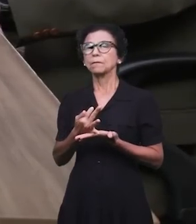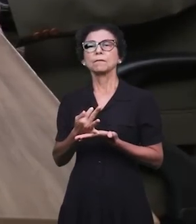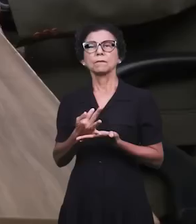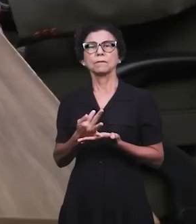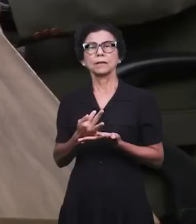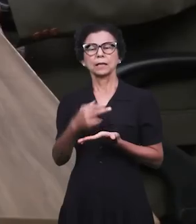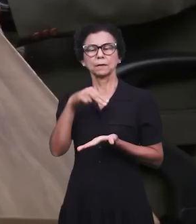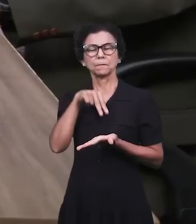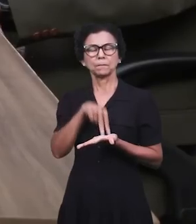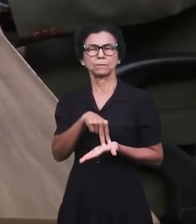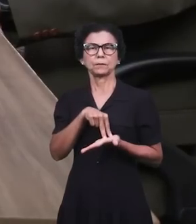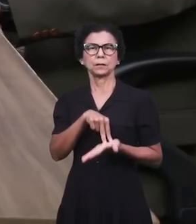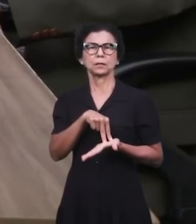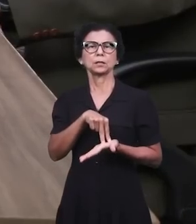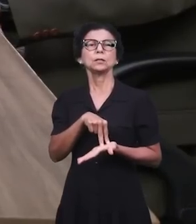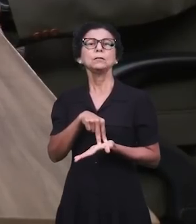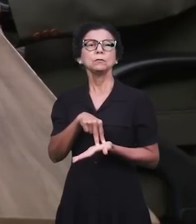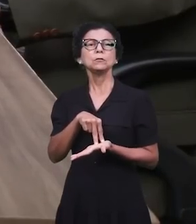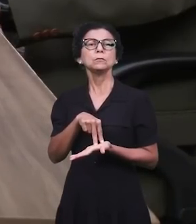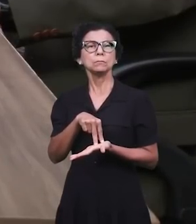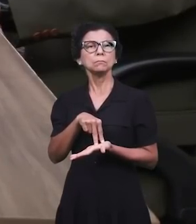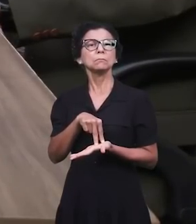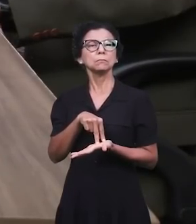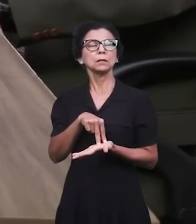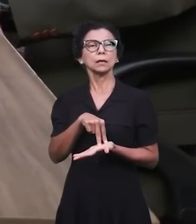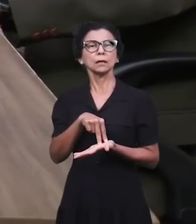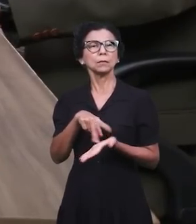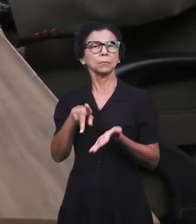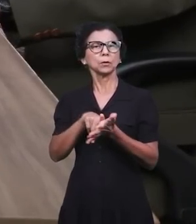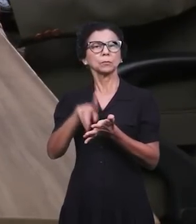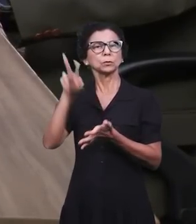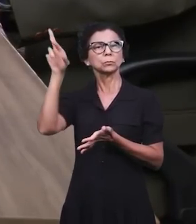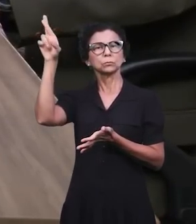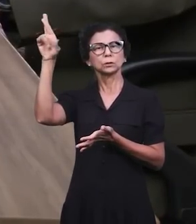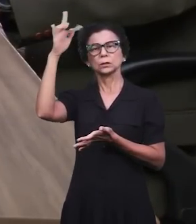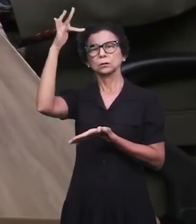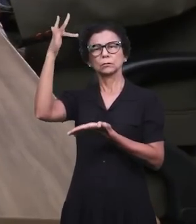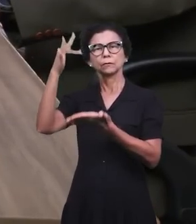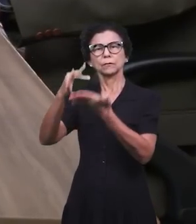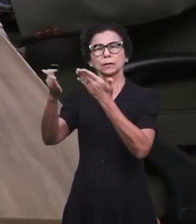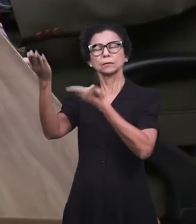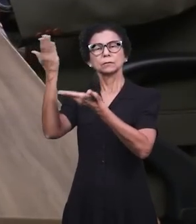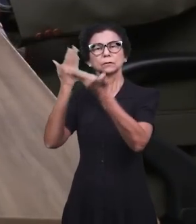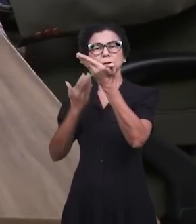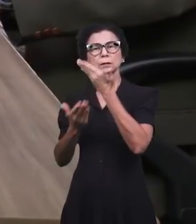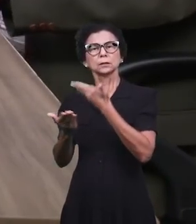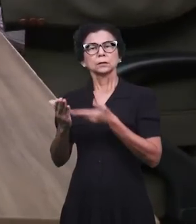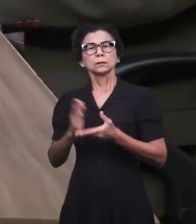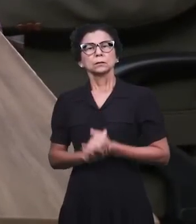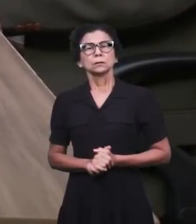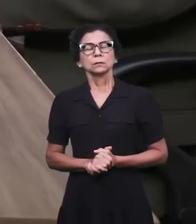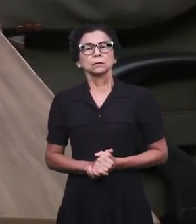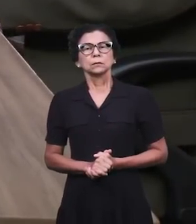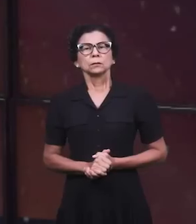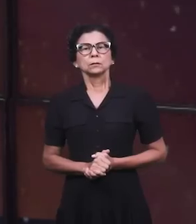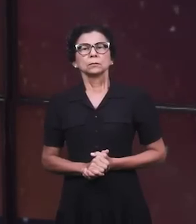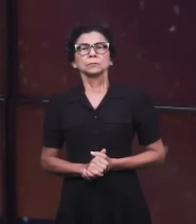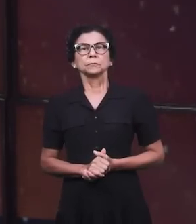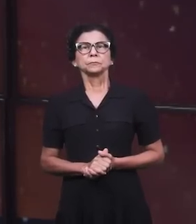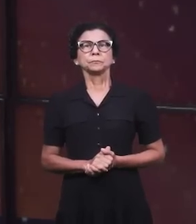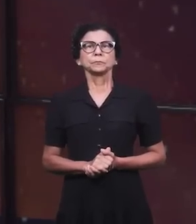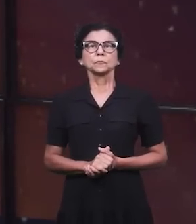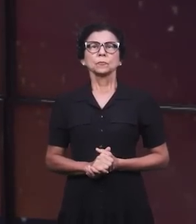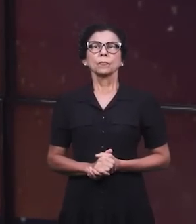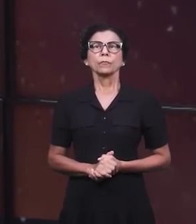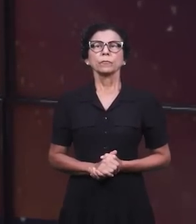é algo que está fundamentado, que vem da parte do Senhor, vem da eternidade. Né? Então não é algo que se...